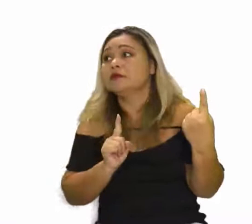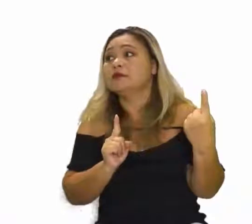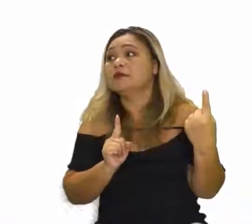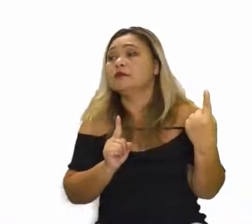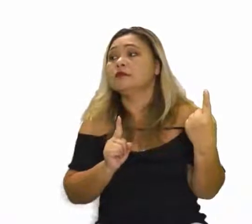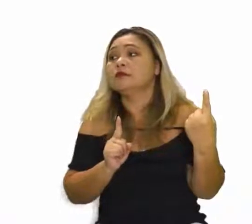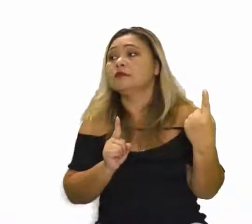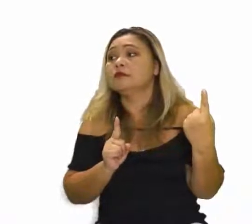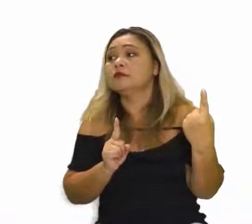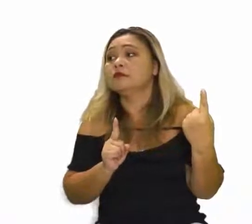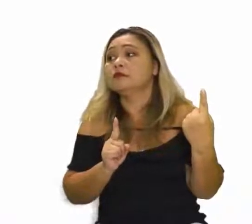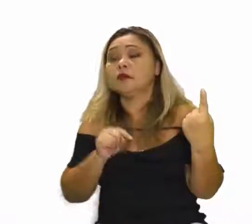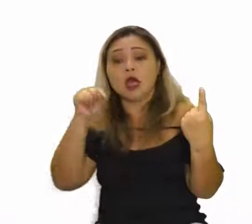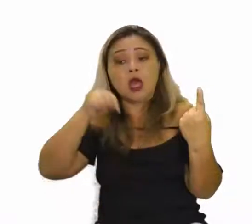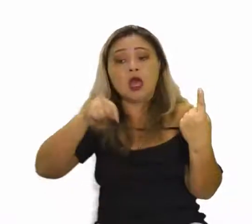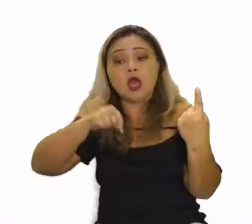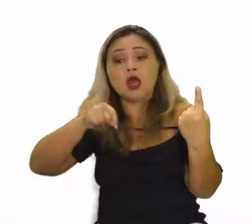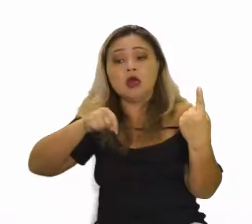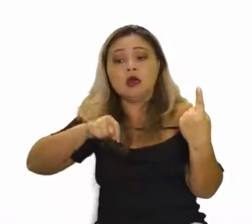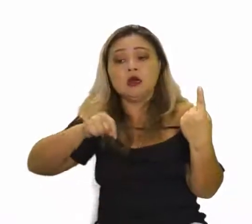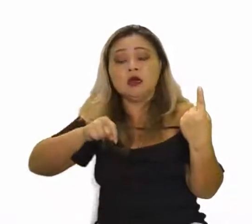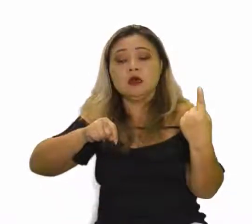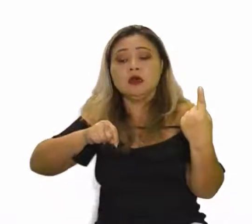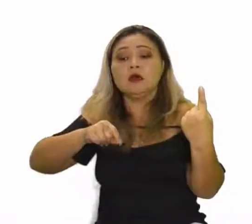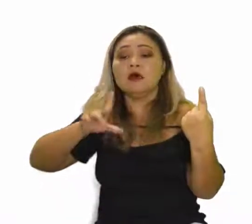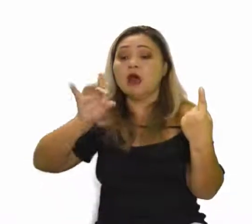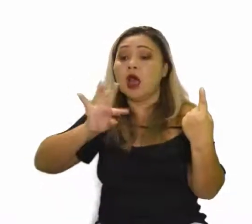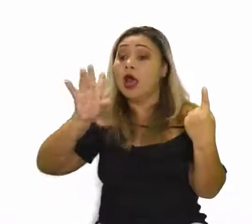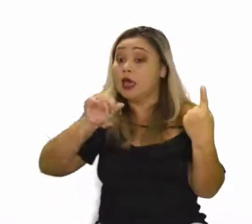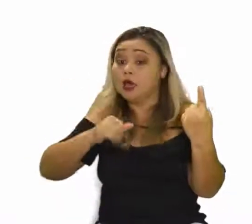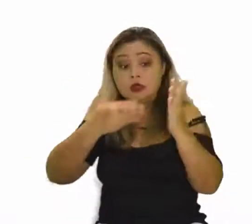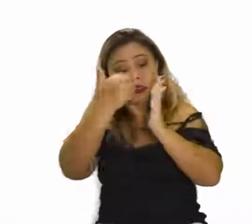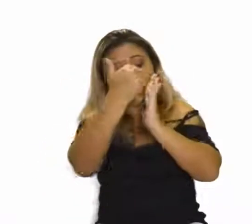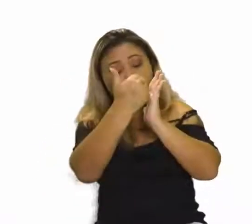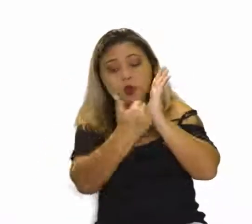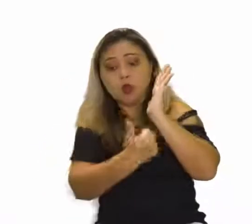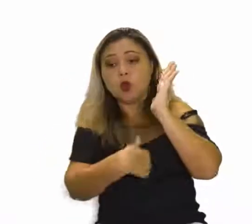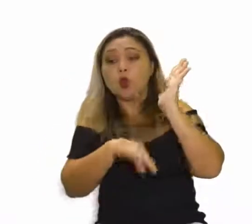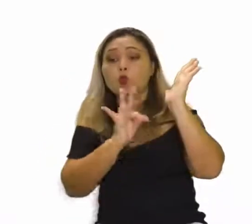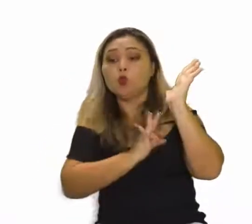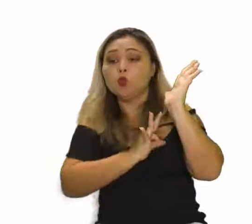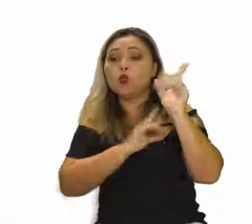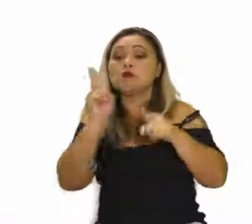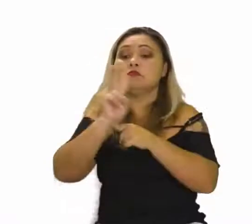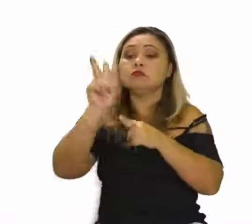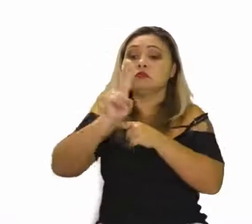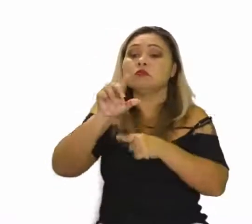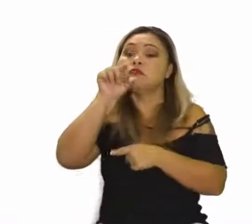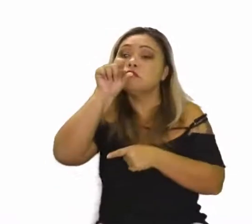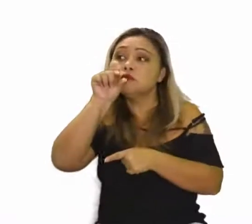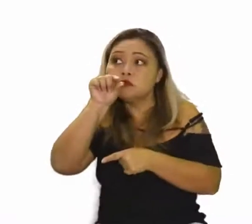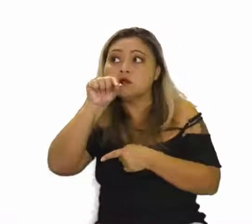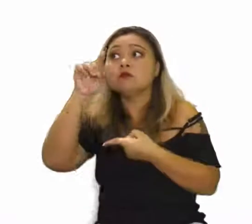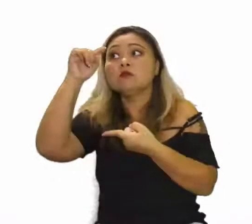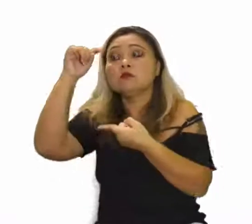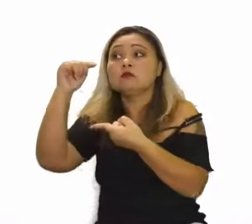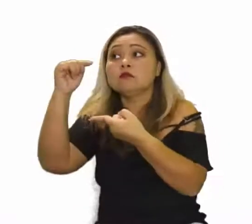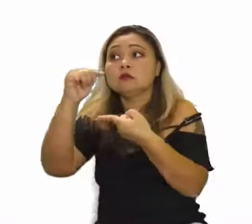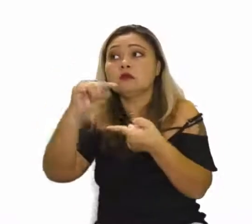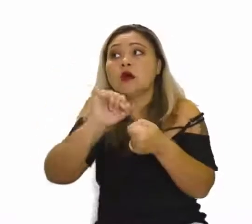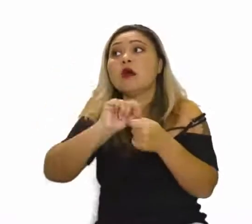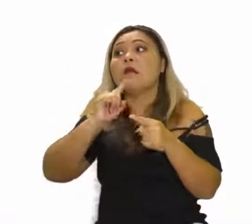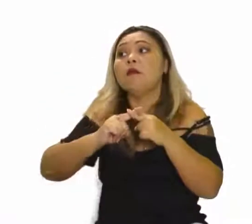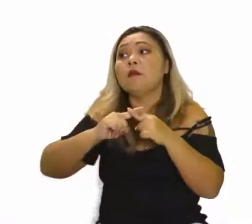Gente, aqui é o que a gente vê nas normas técnicas da criação de codorna.